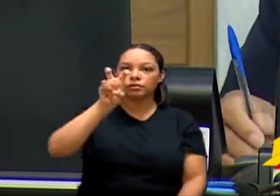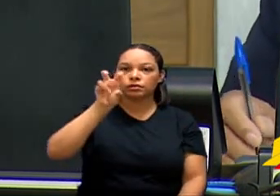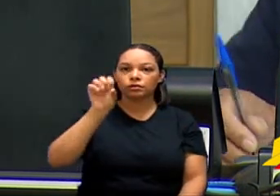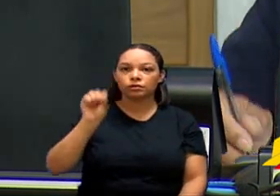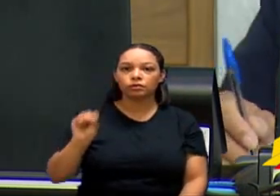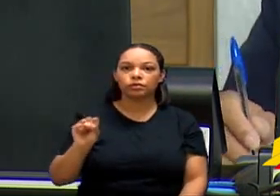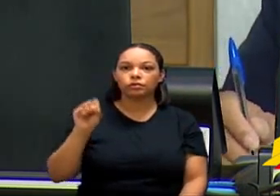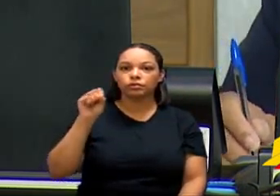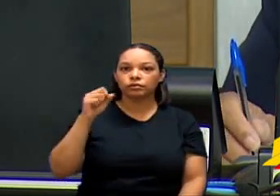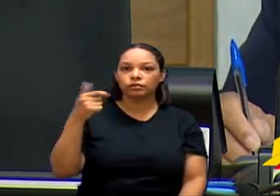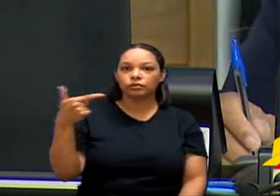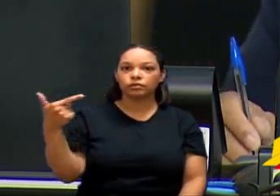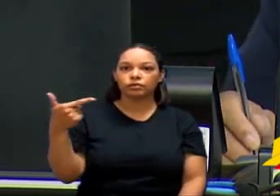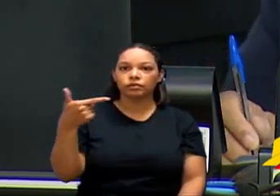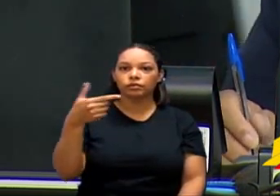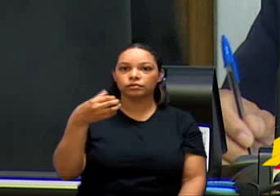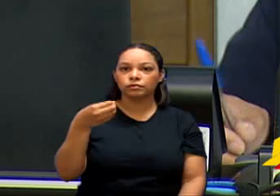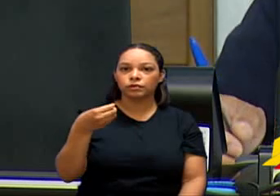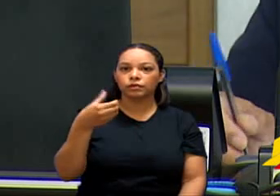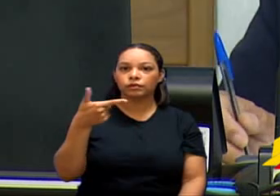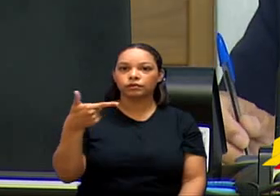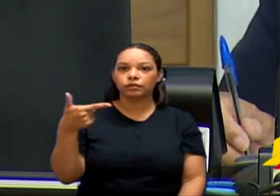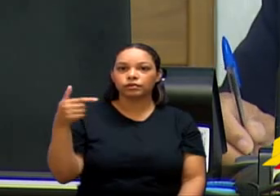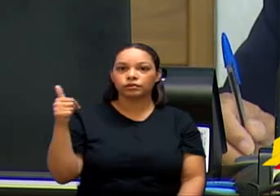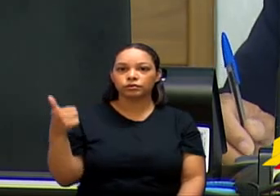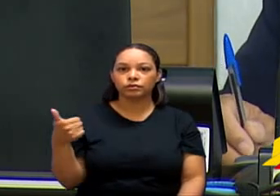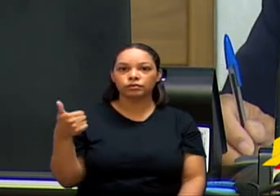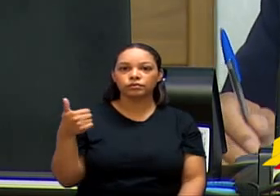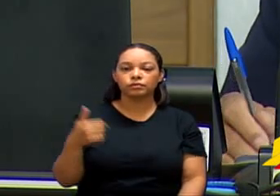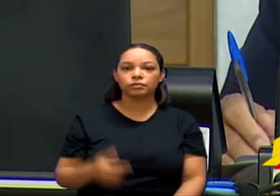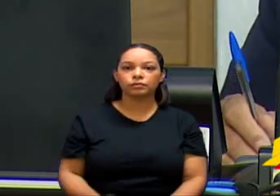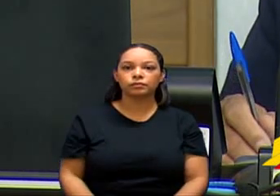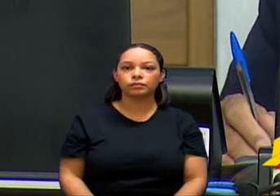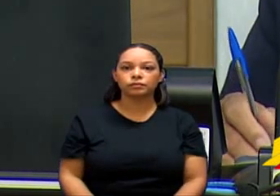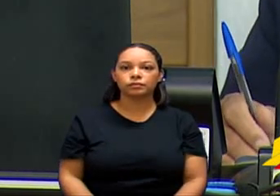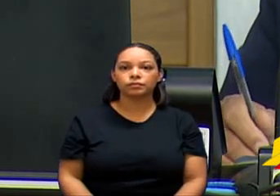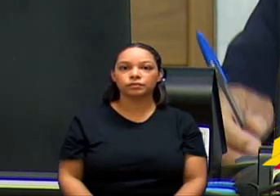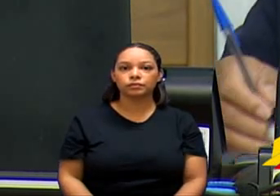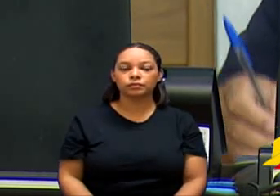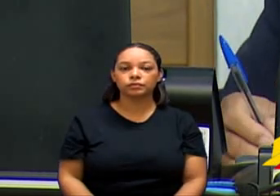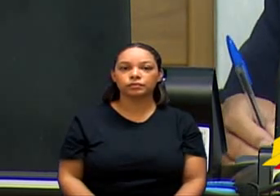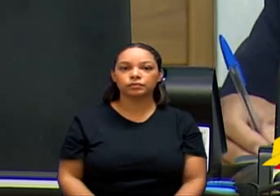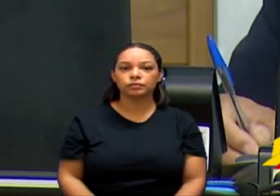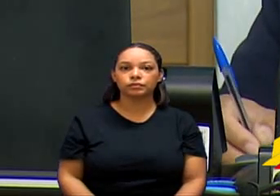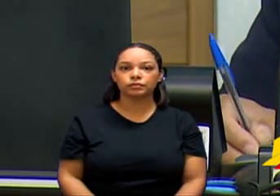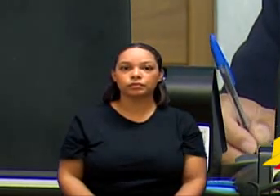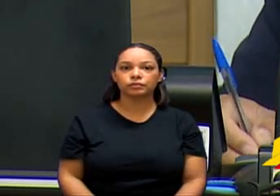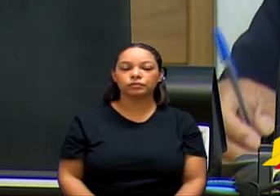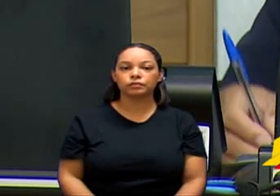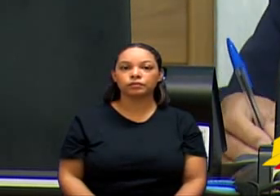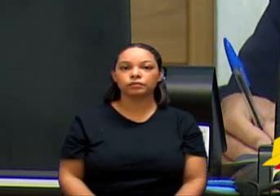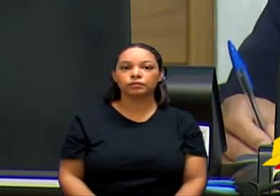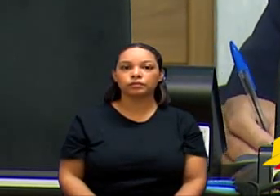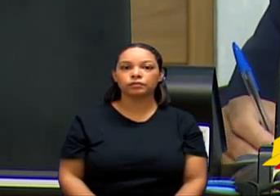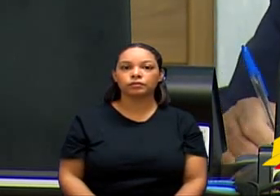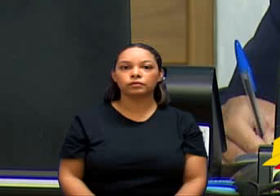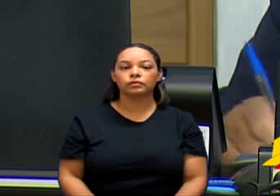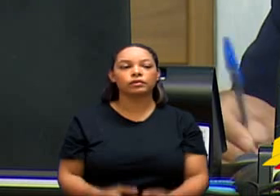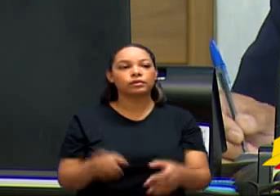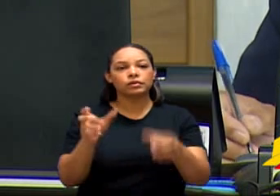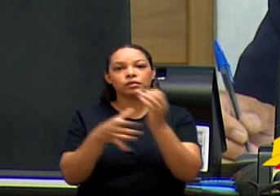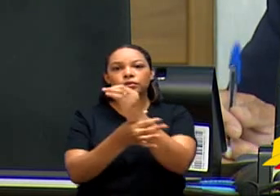458-2021, também do vereador Ítalo Moreira, que dispõe sobre a instalação de câmeras de monitoramento de segurança nas escolas